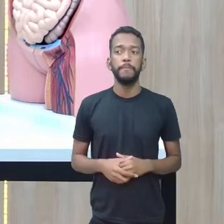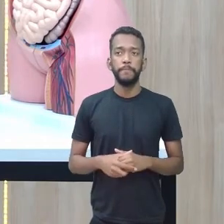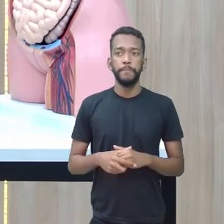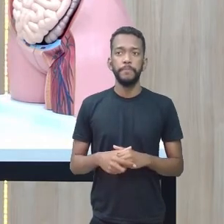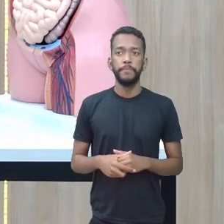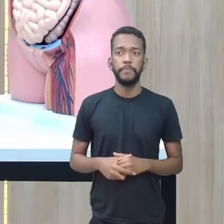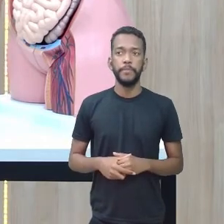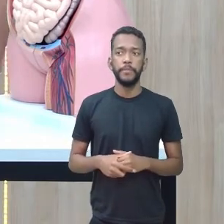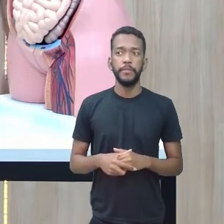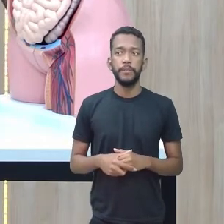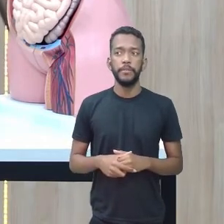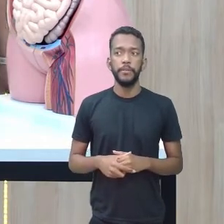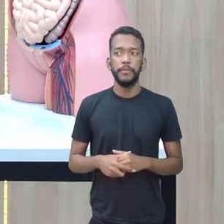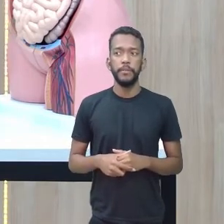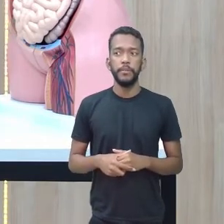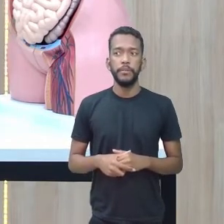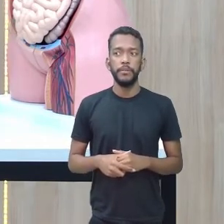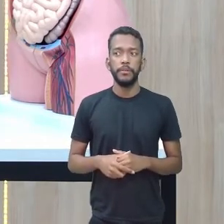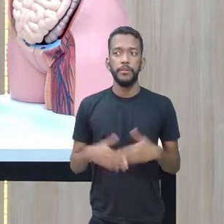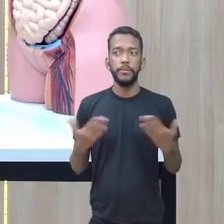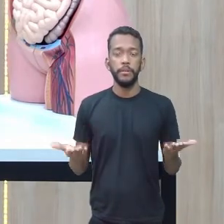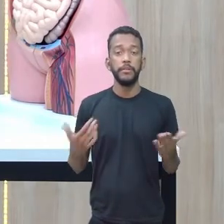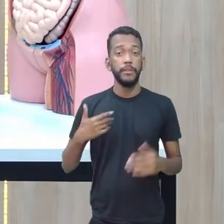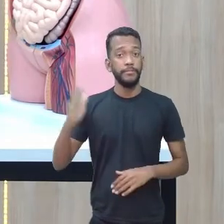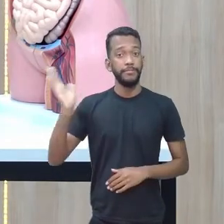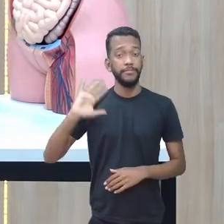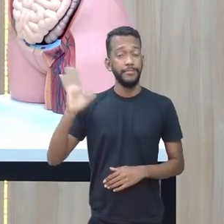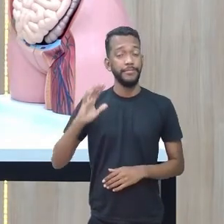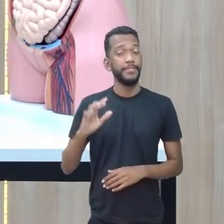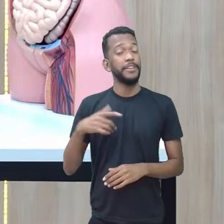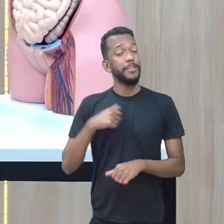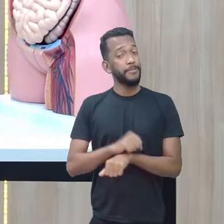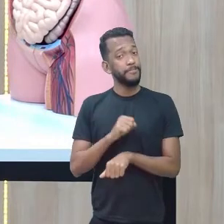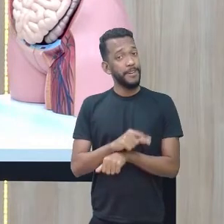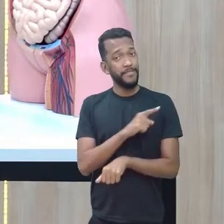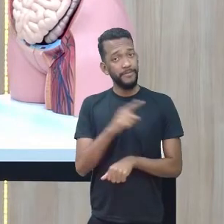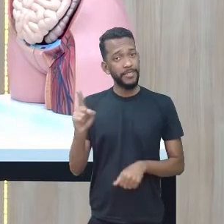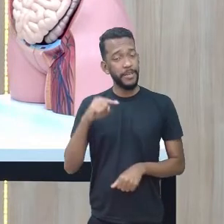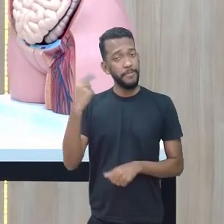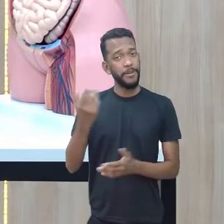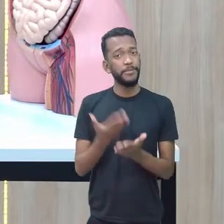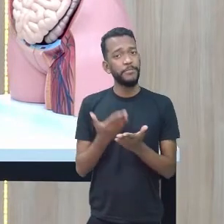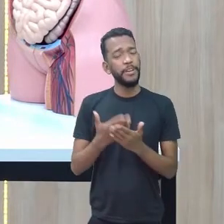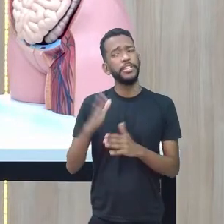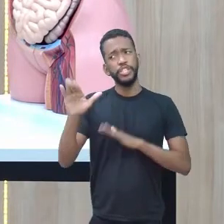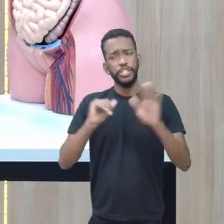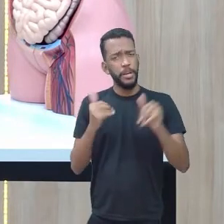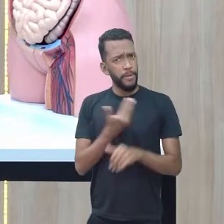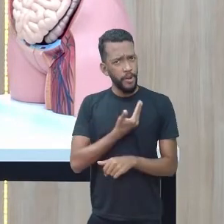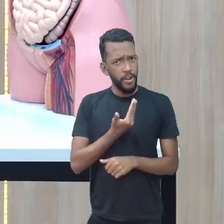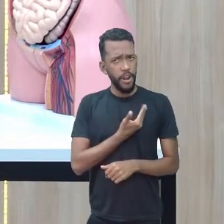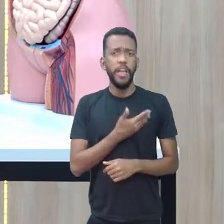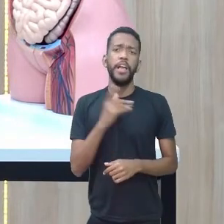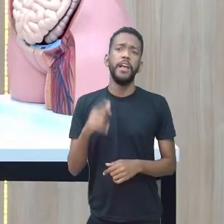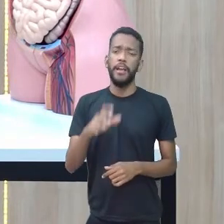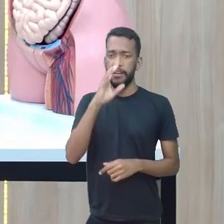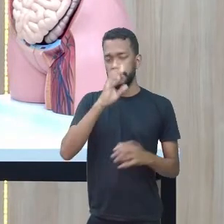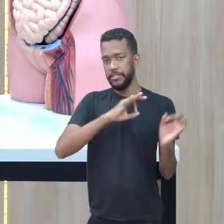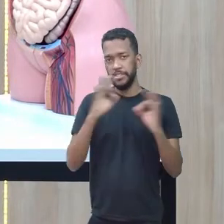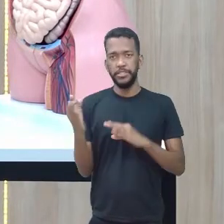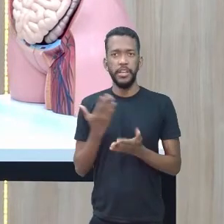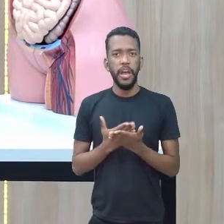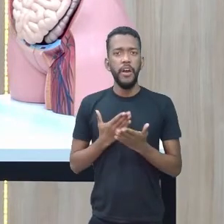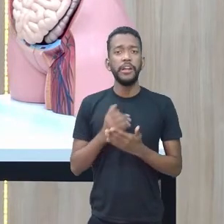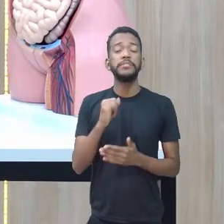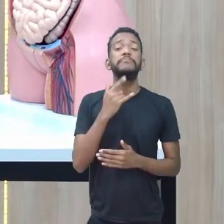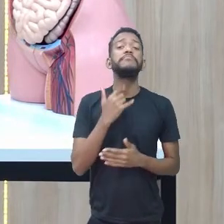gente, eu estou indo, aguardo vocês na próxima aula. Chama os colegas para assistir às nossas aulas. Quem